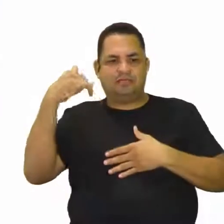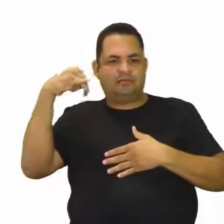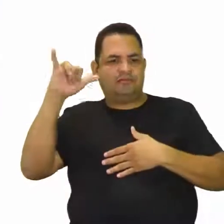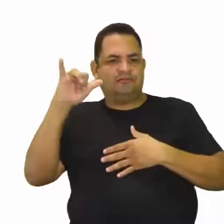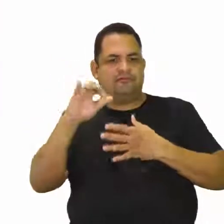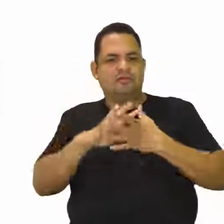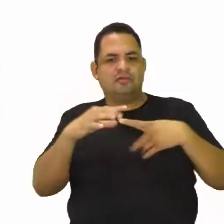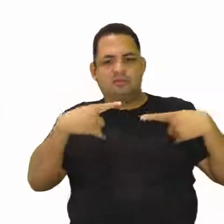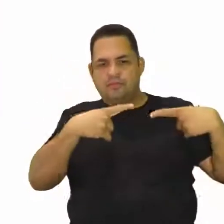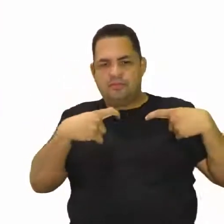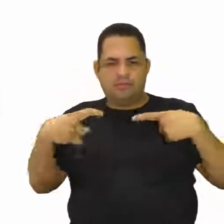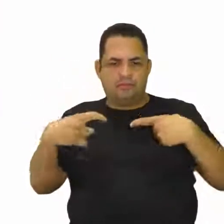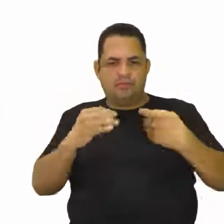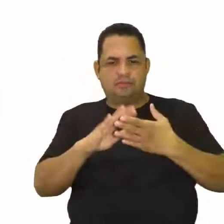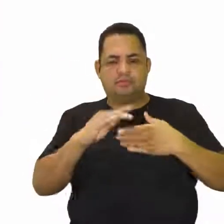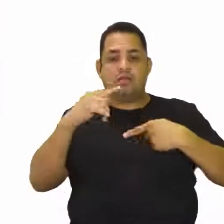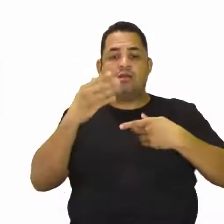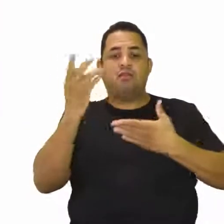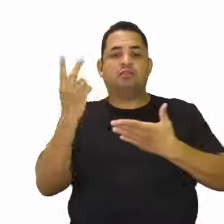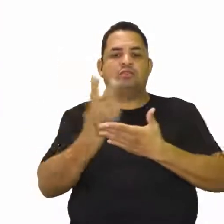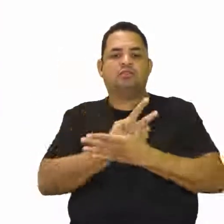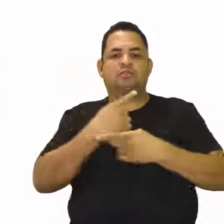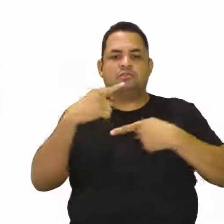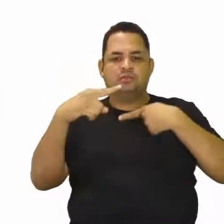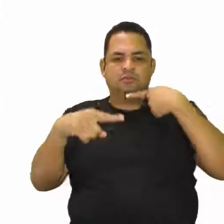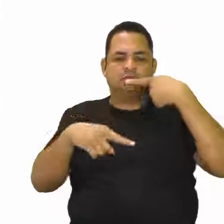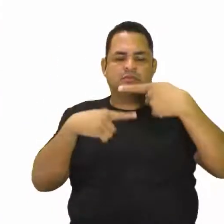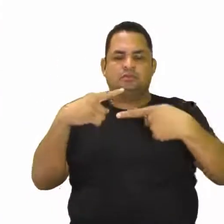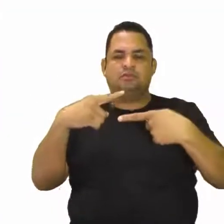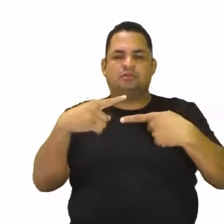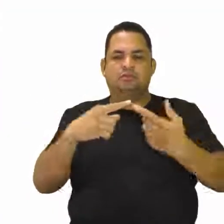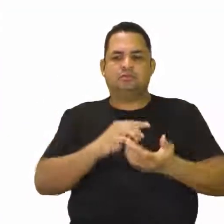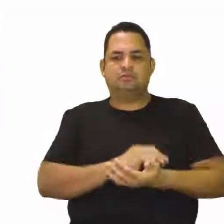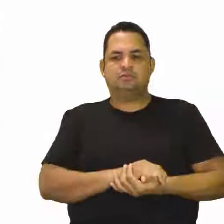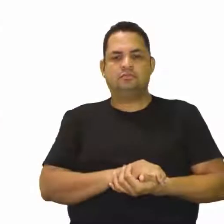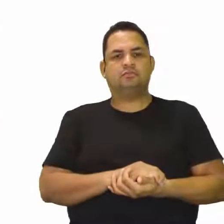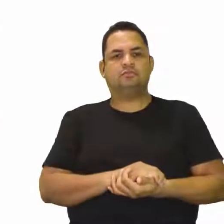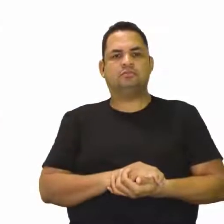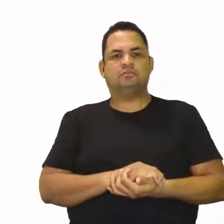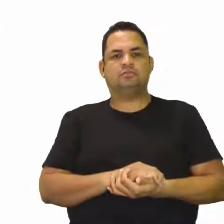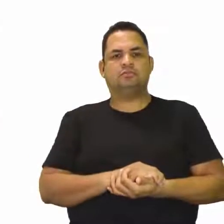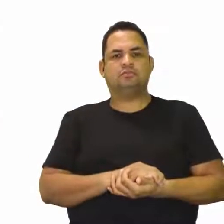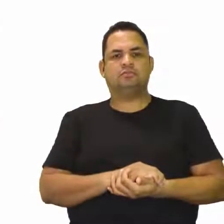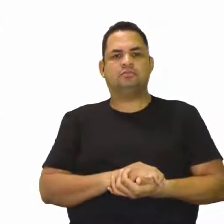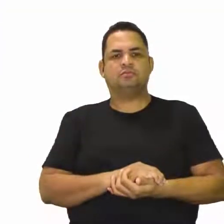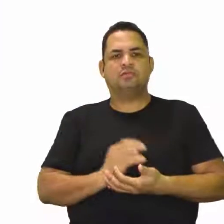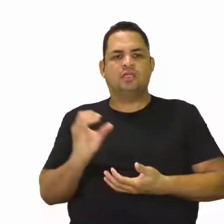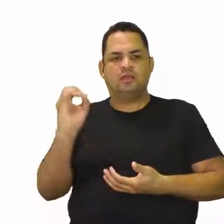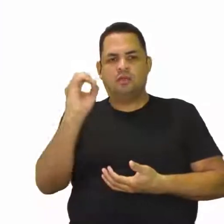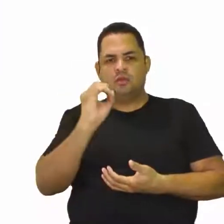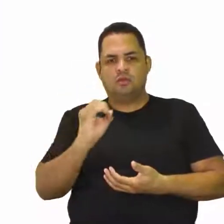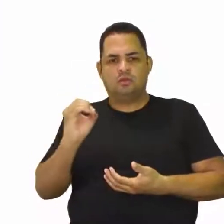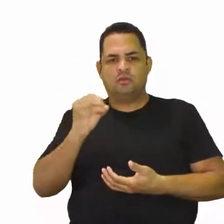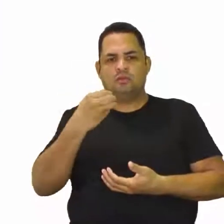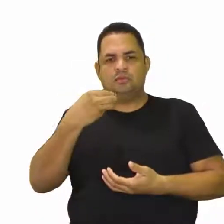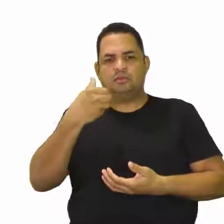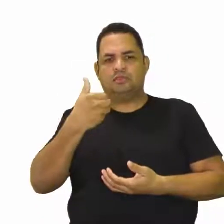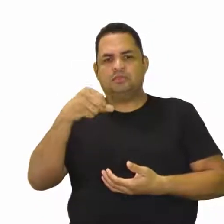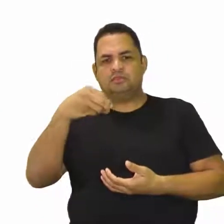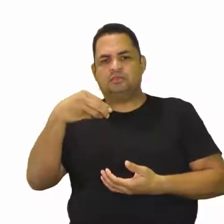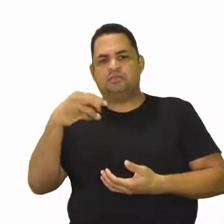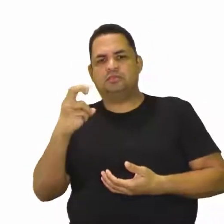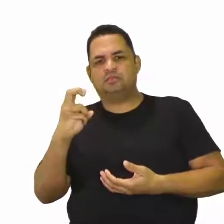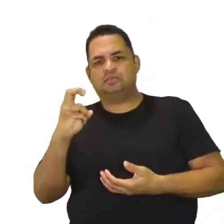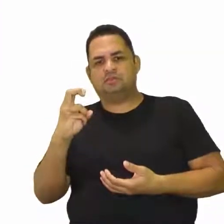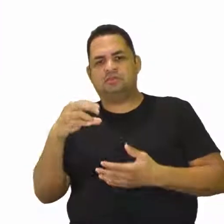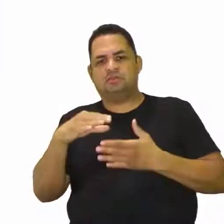os conflitos que irão se suceder lá na frente. Em outubro de 1935,